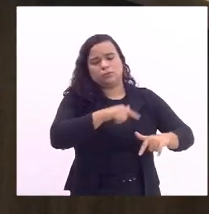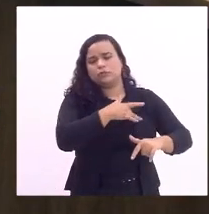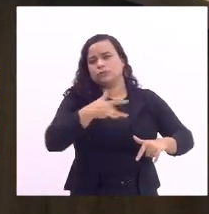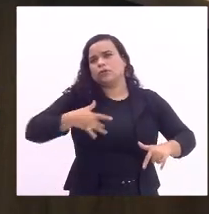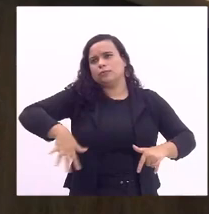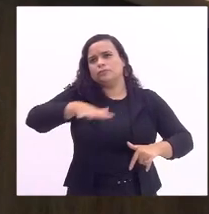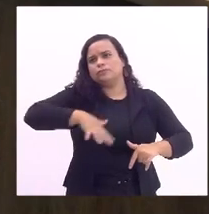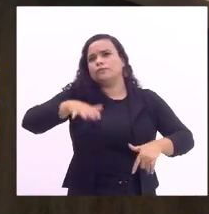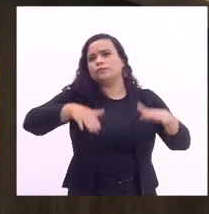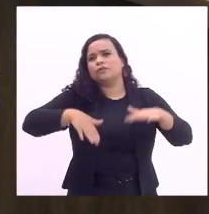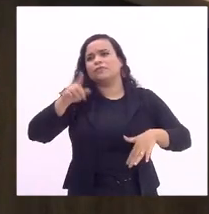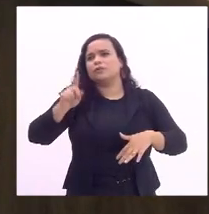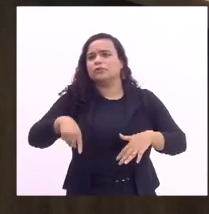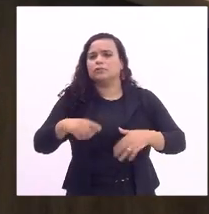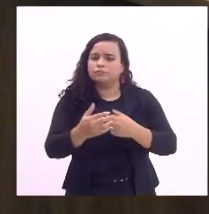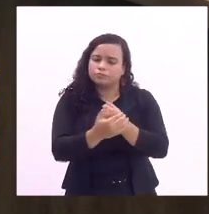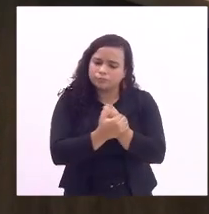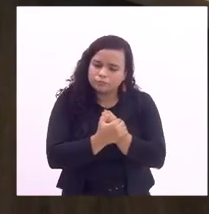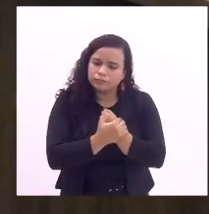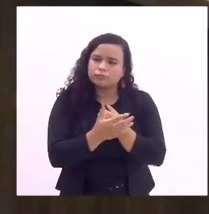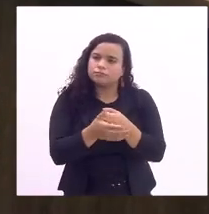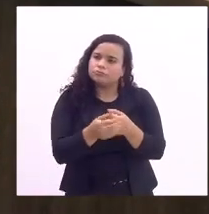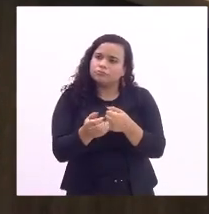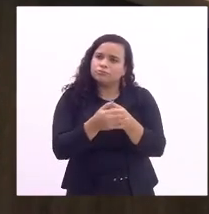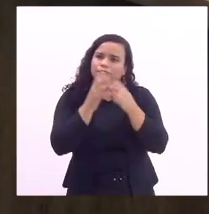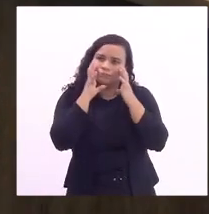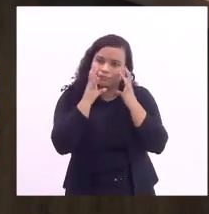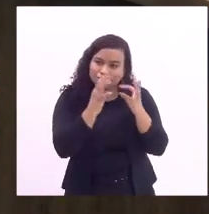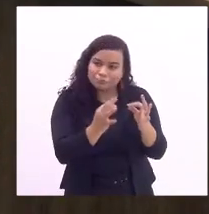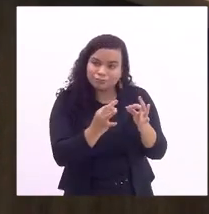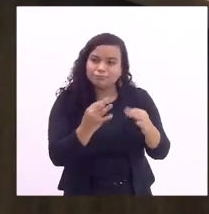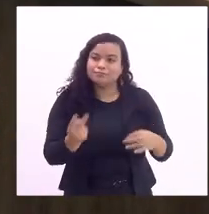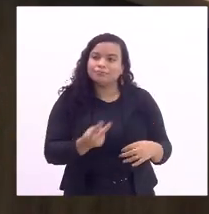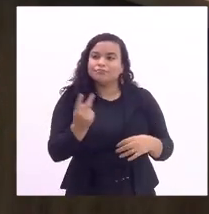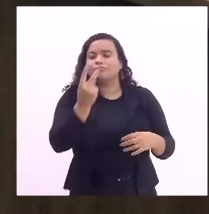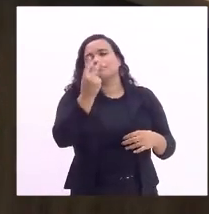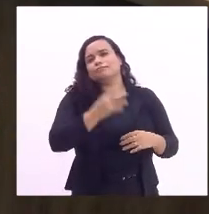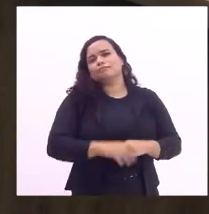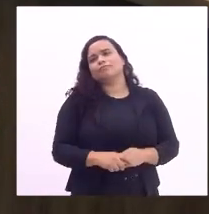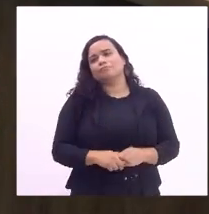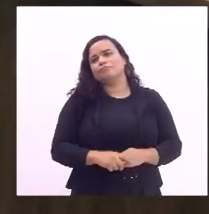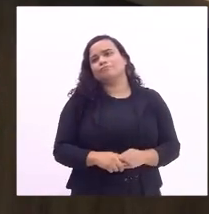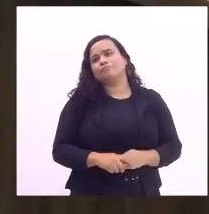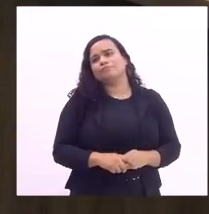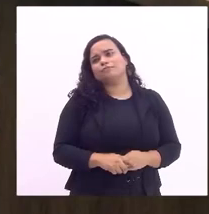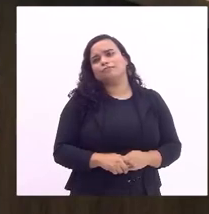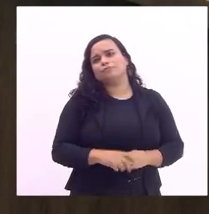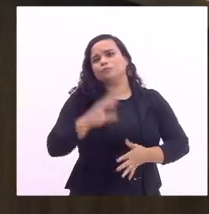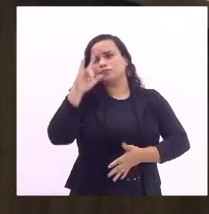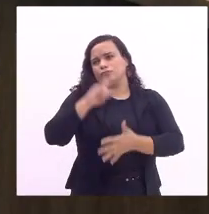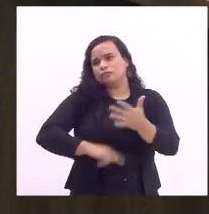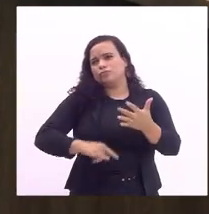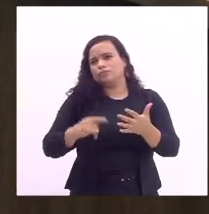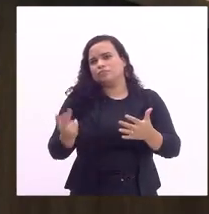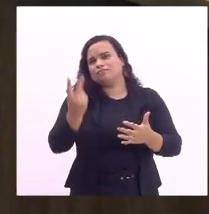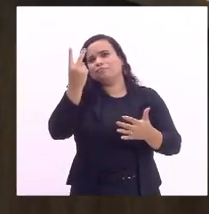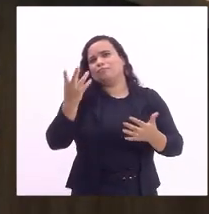Às vezes, é um afago, é uma valorização com uma